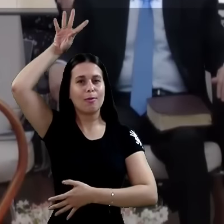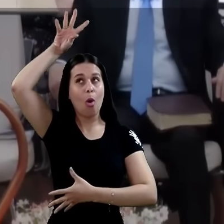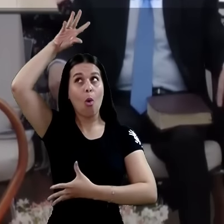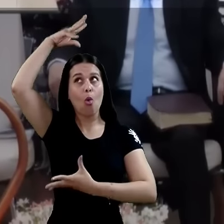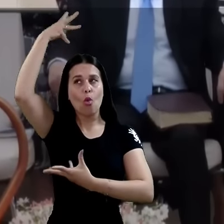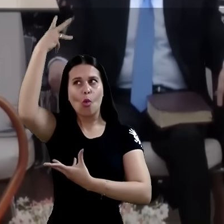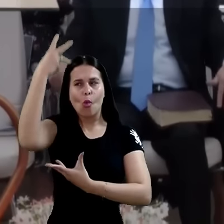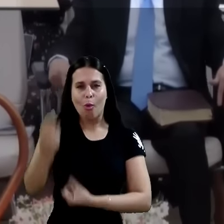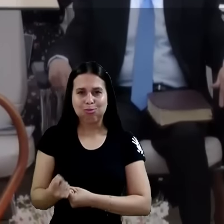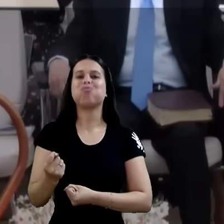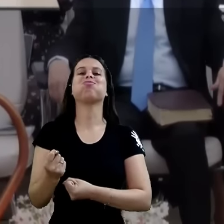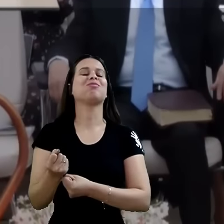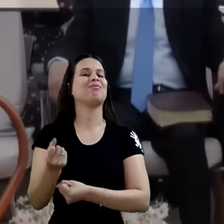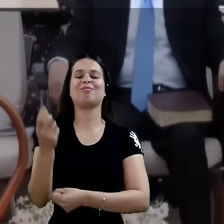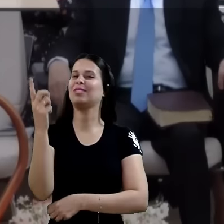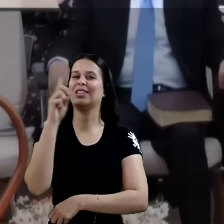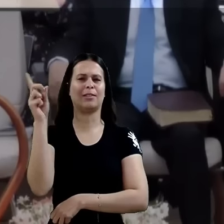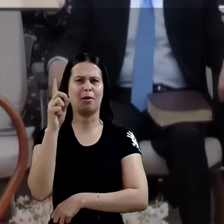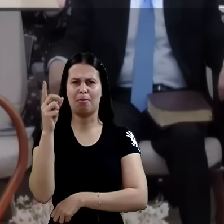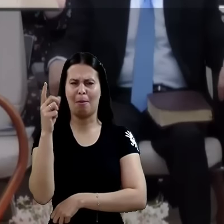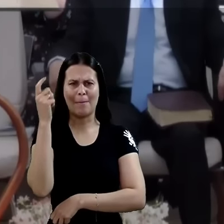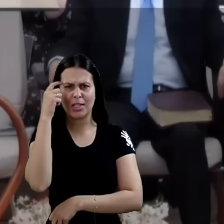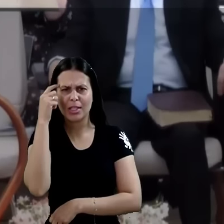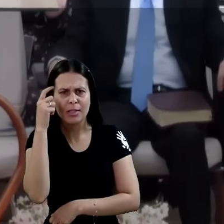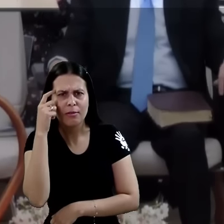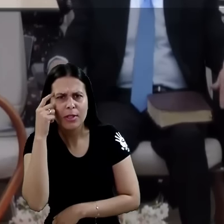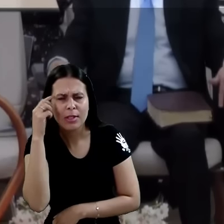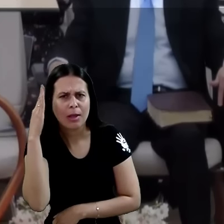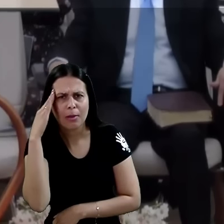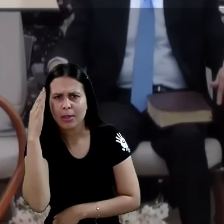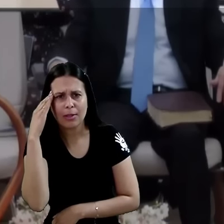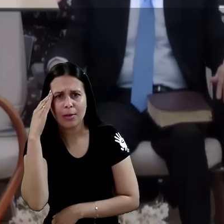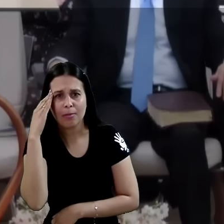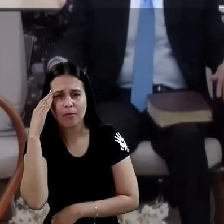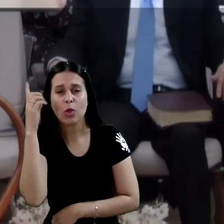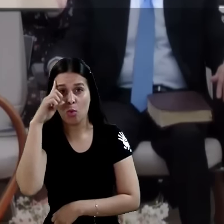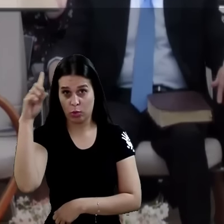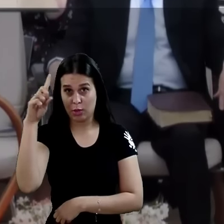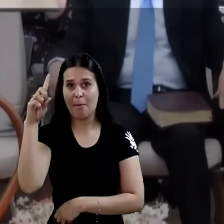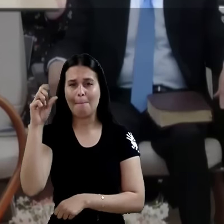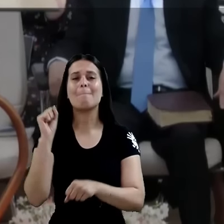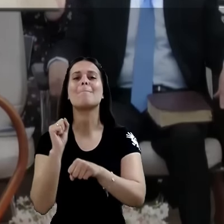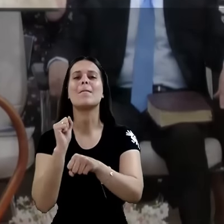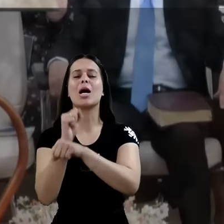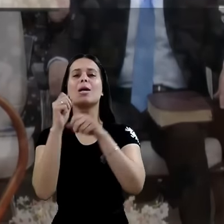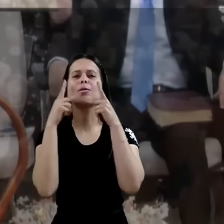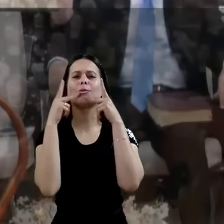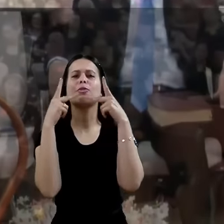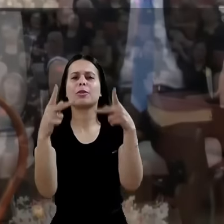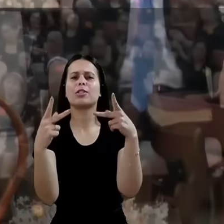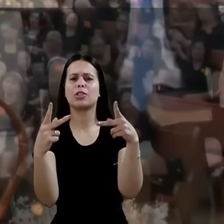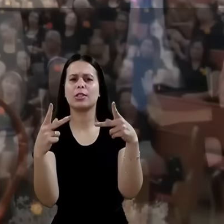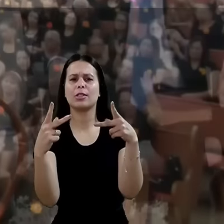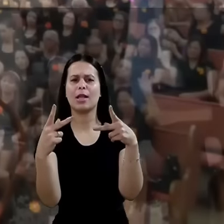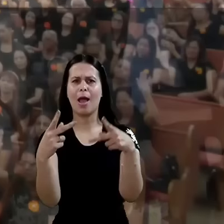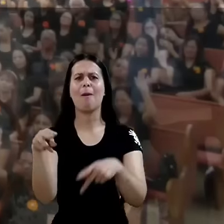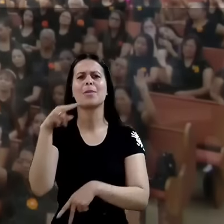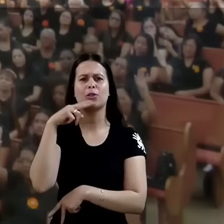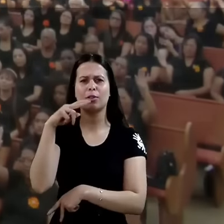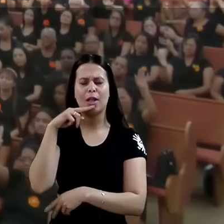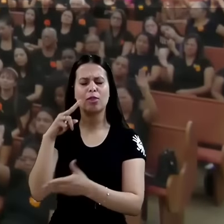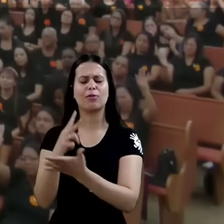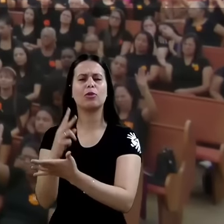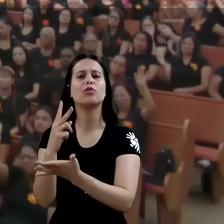apagar eu acho que você não entendeu um dia eu vou parar de profetizar meus filhos minhas noras meus netos vão